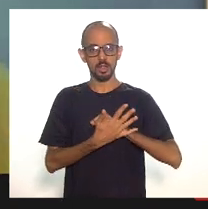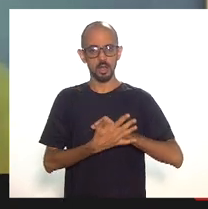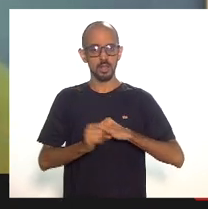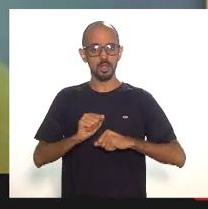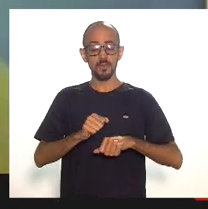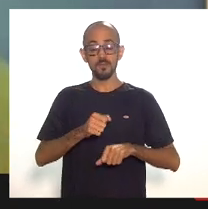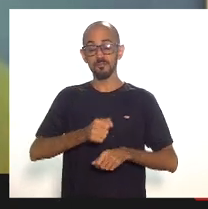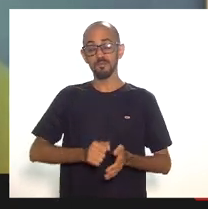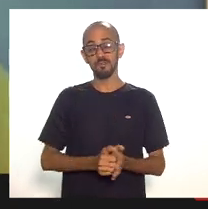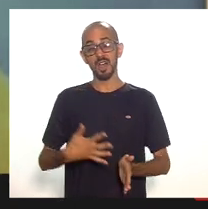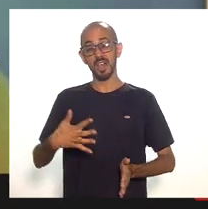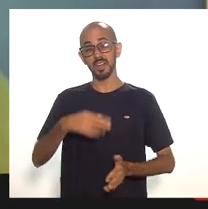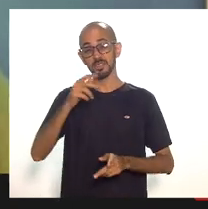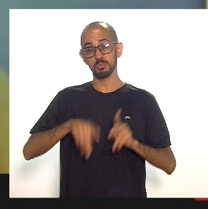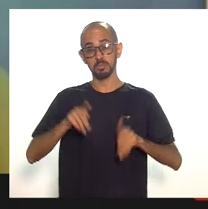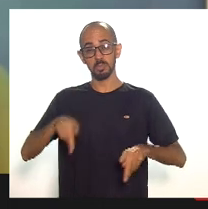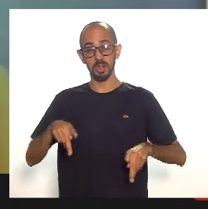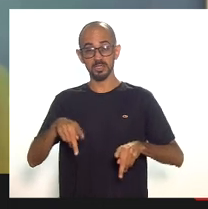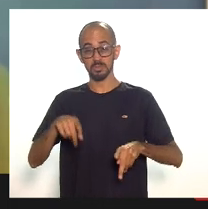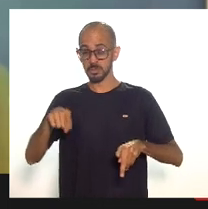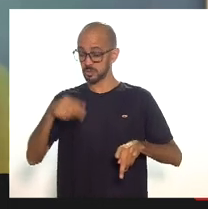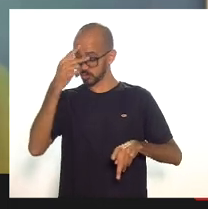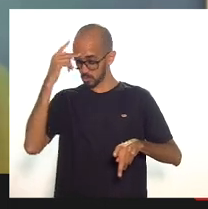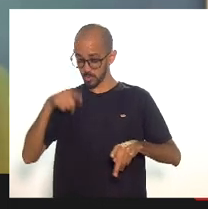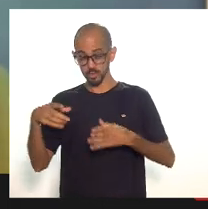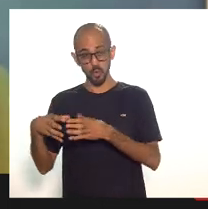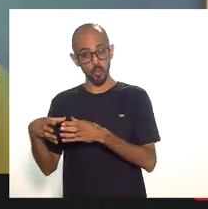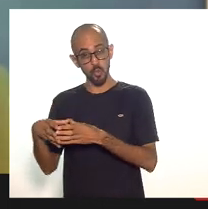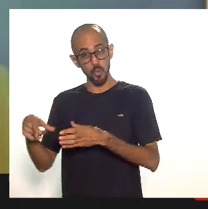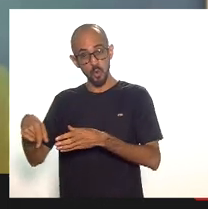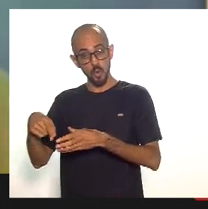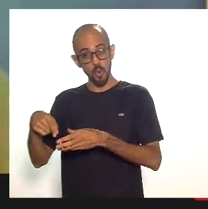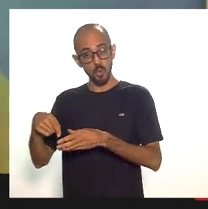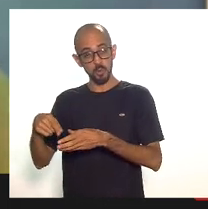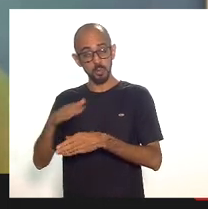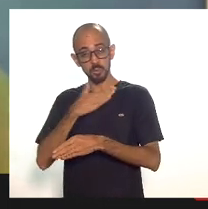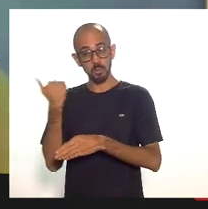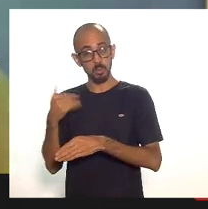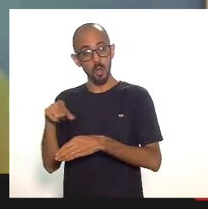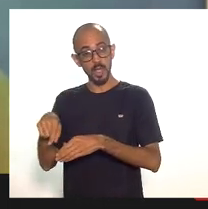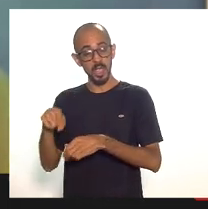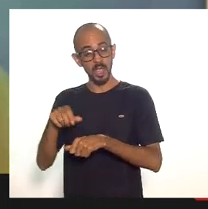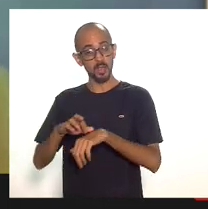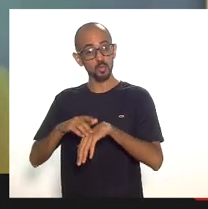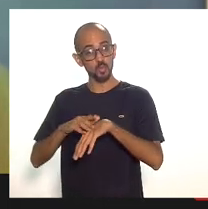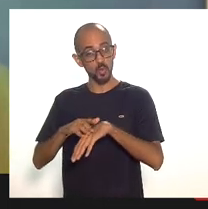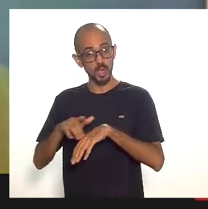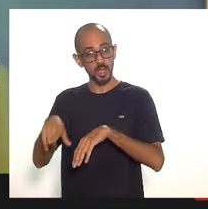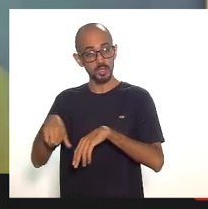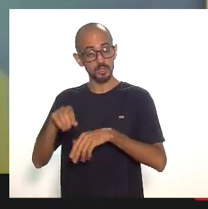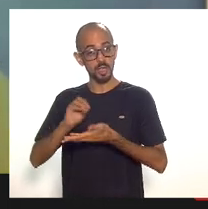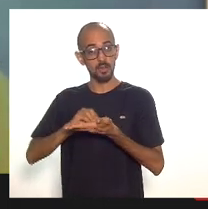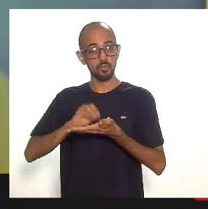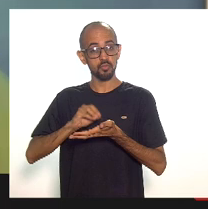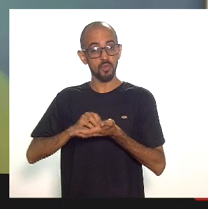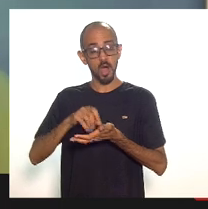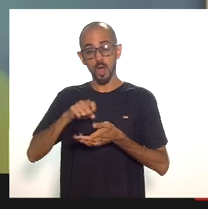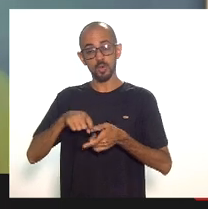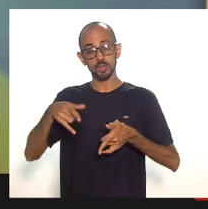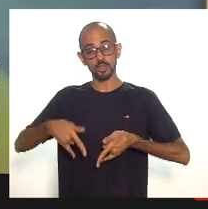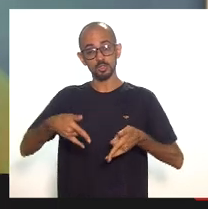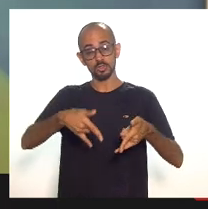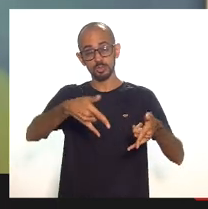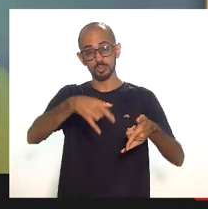pessoas contaminadas pela Covid-19, o elevado número de óbitos pela doença, a falta de leito nas unidades de